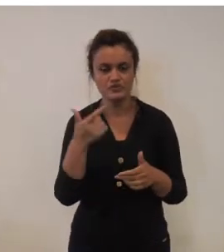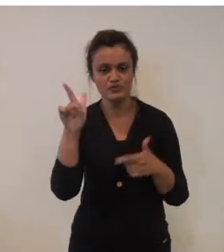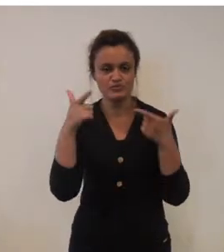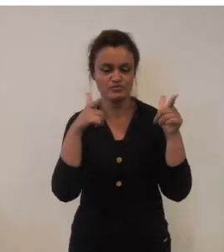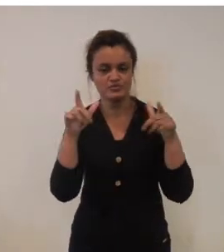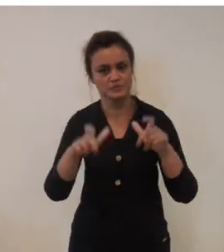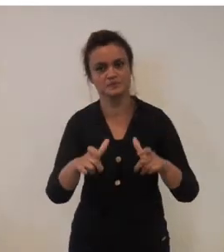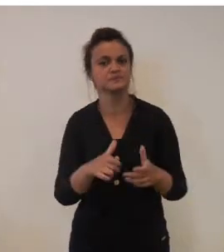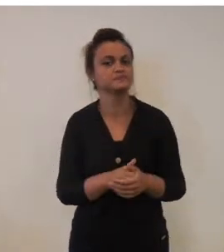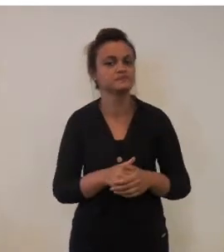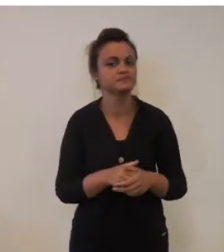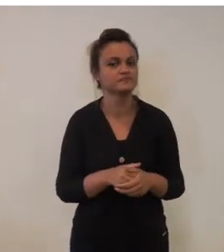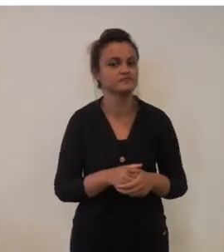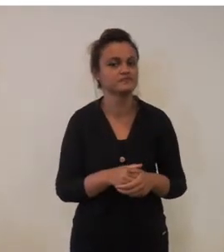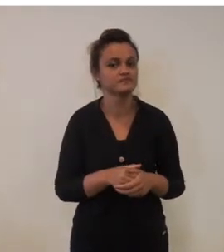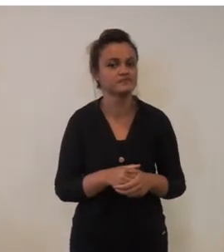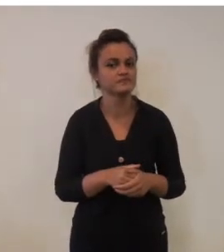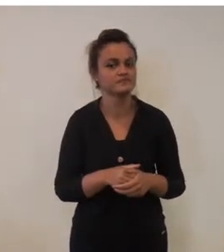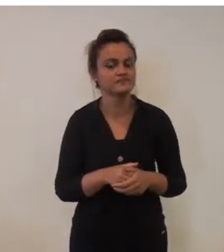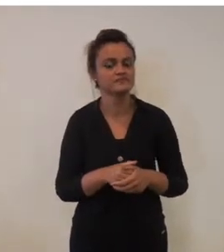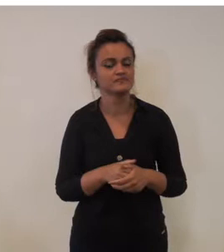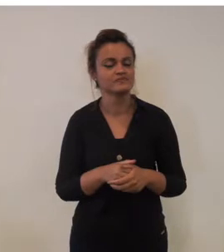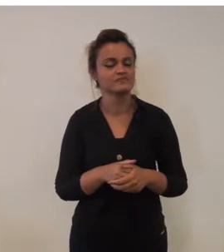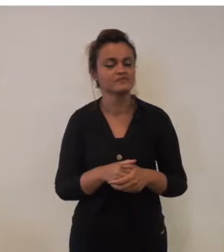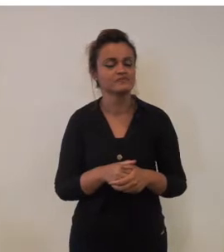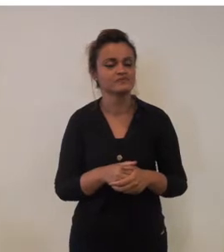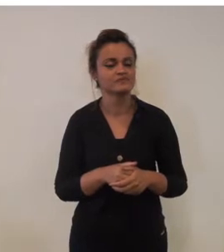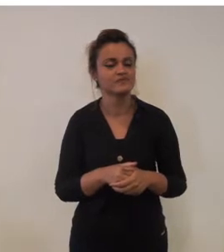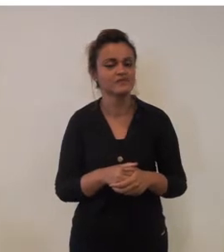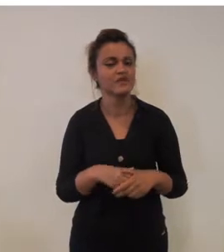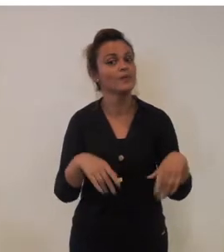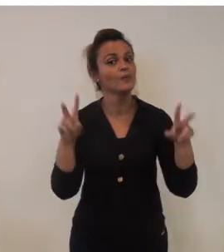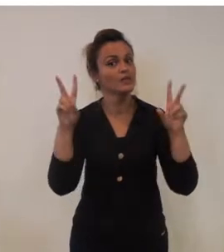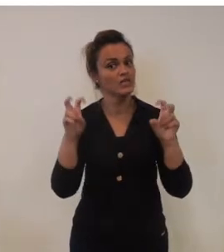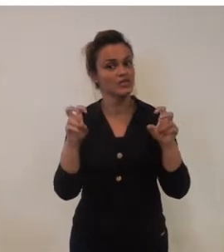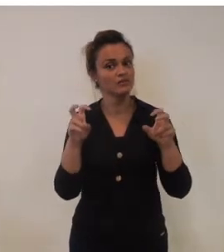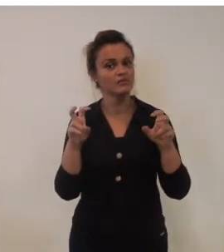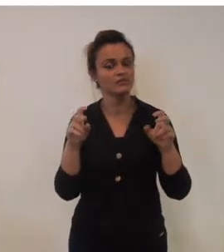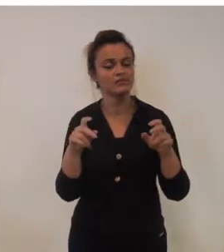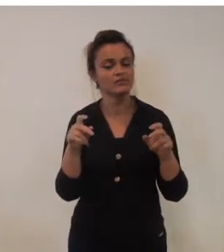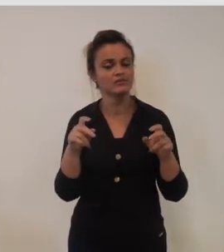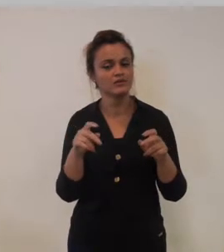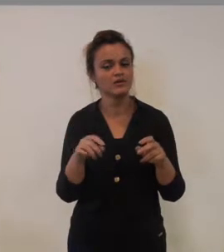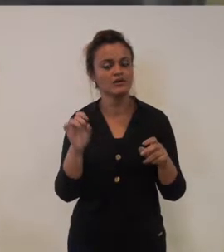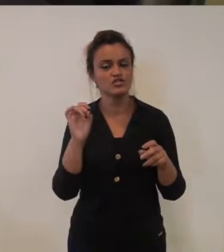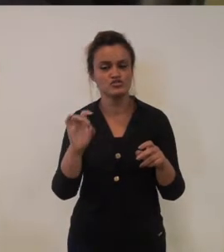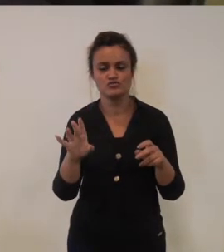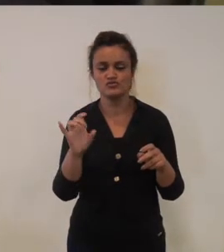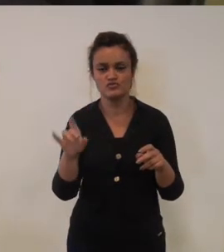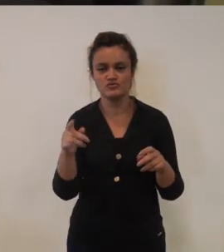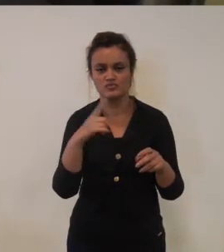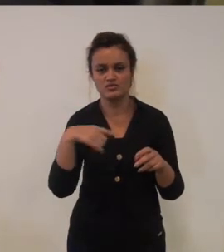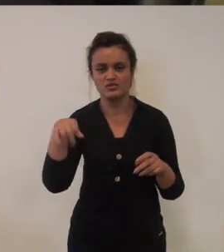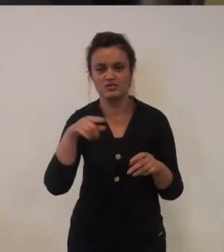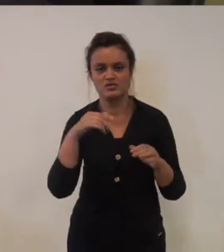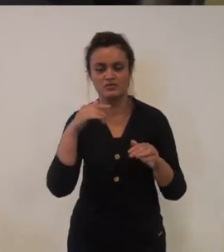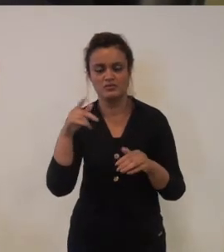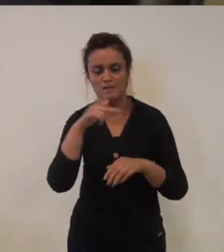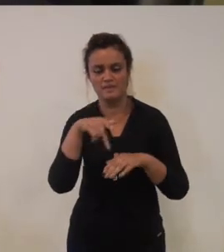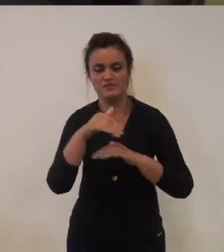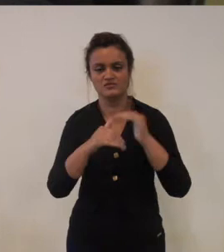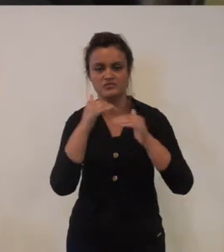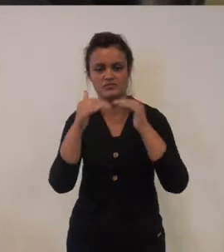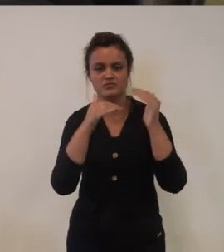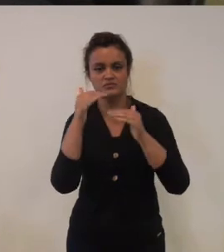outros mecanismos, né? Ou seja, é um tema que não é só um tema nosso aqui de países em desenvolvimento, mas é um